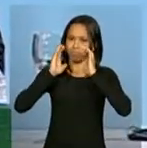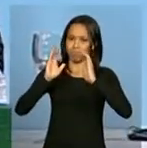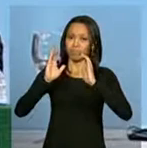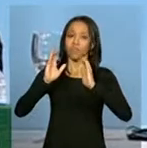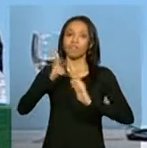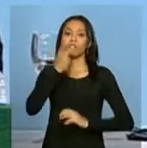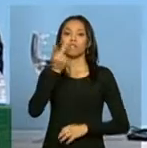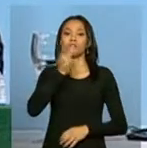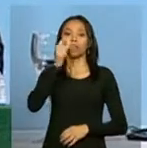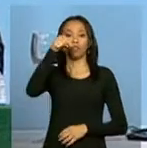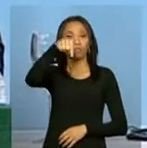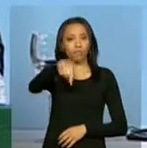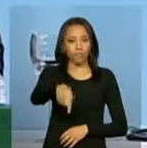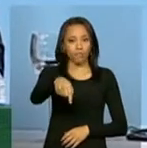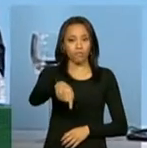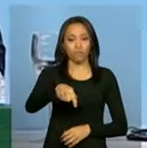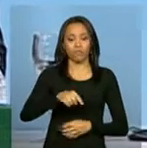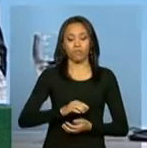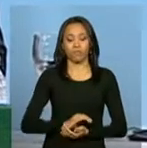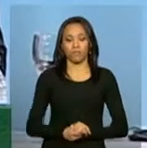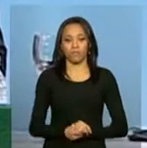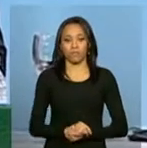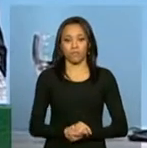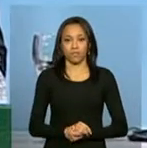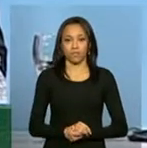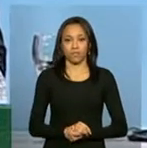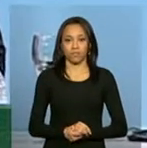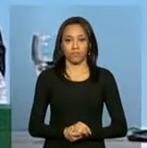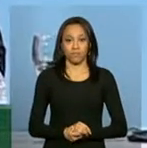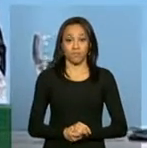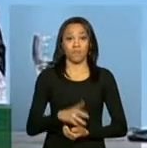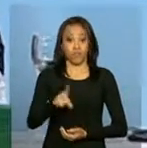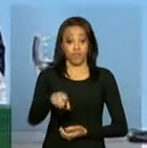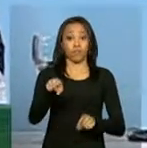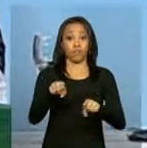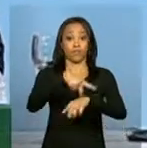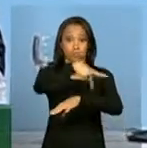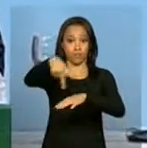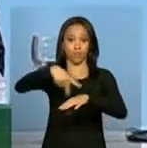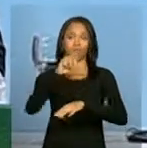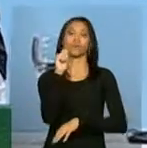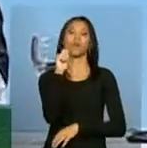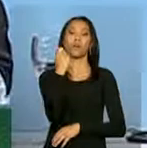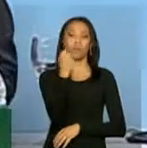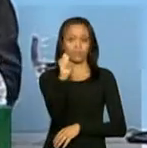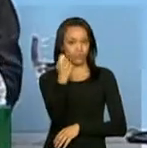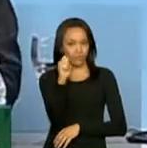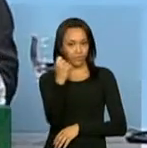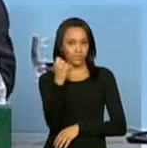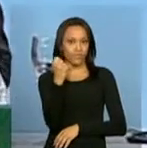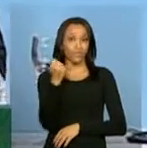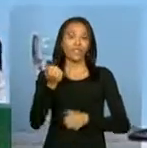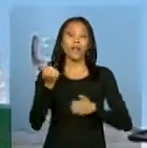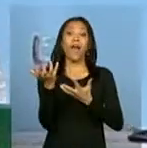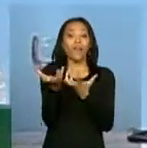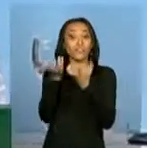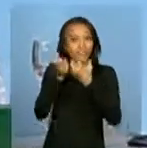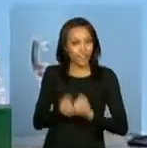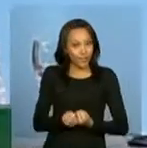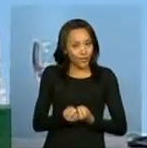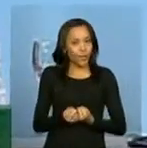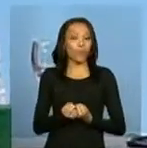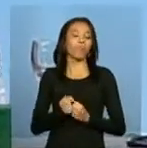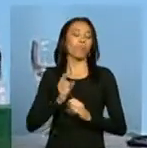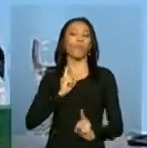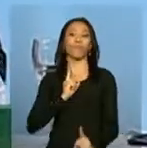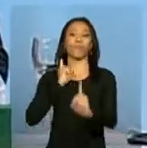anunciar que a República Argentina se ofereceu para sediar a